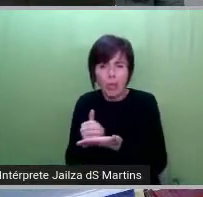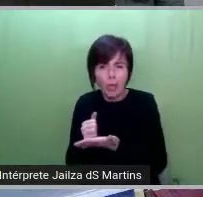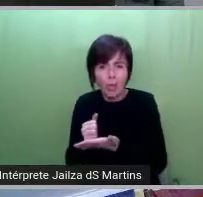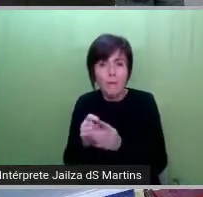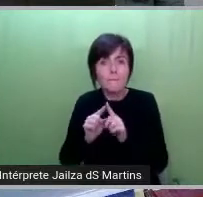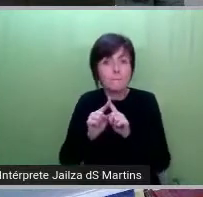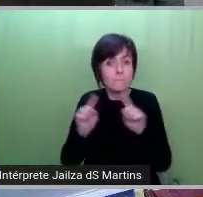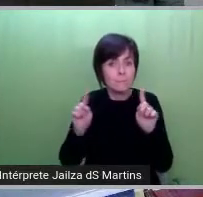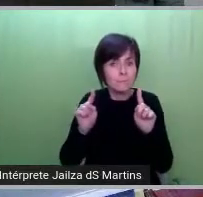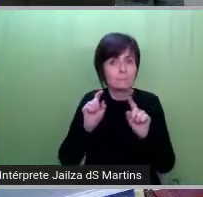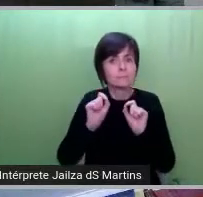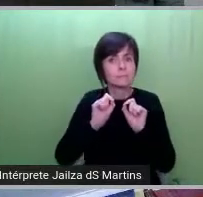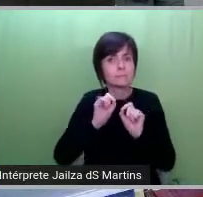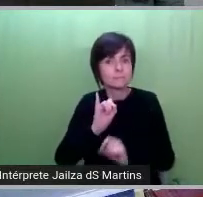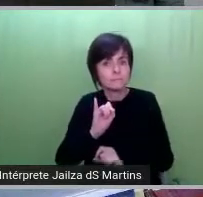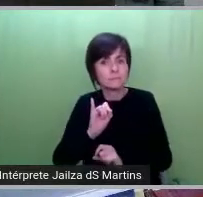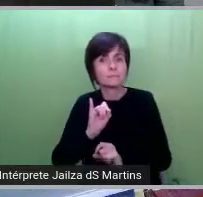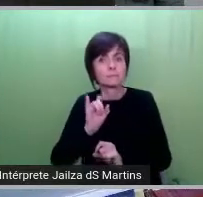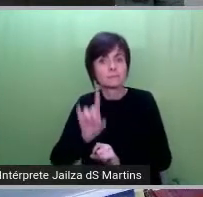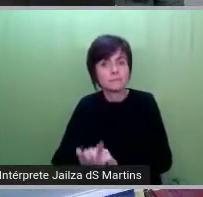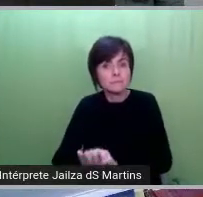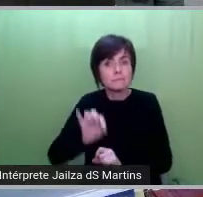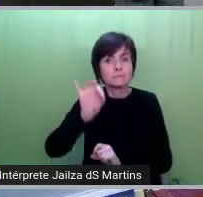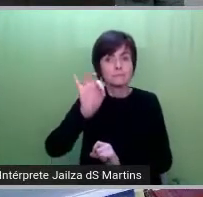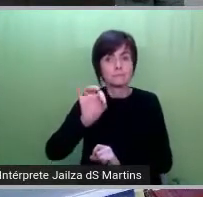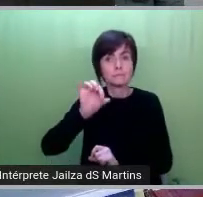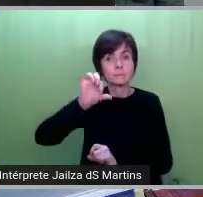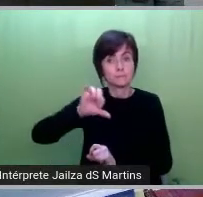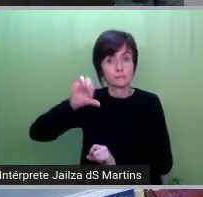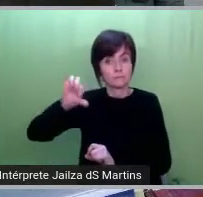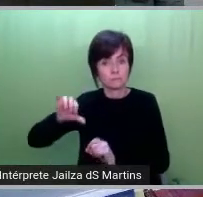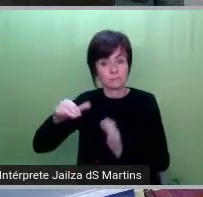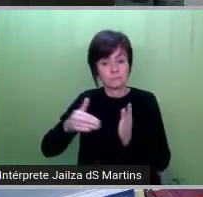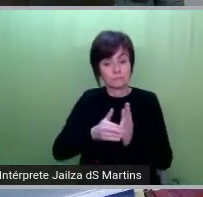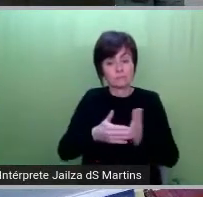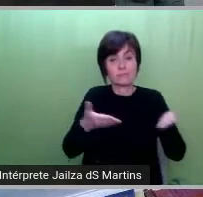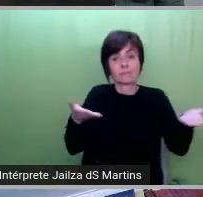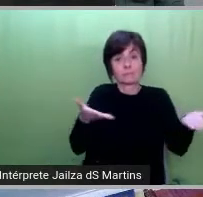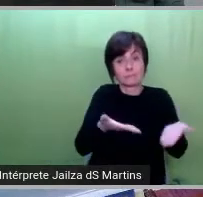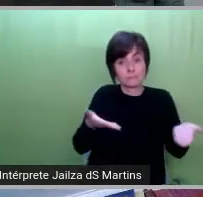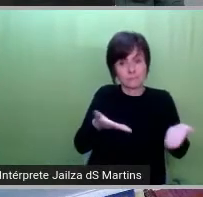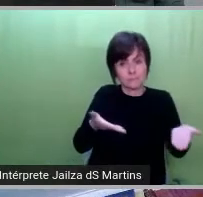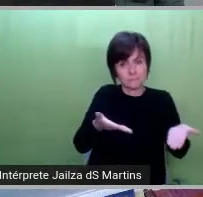gente pegar de 99 até hoje,